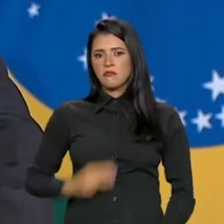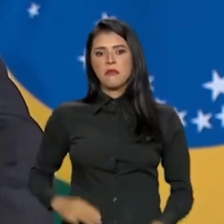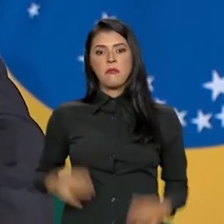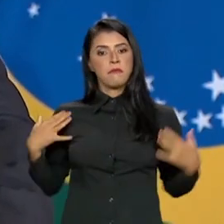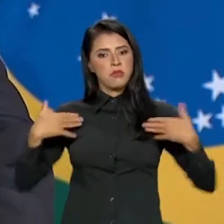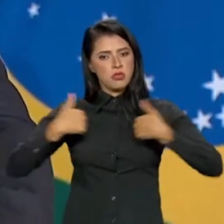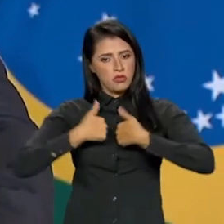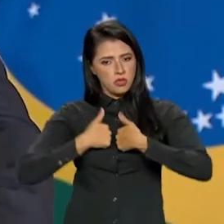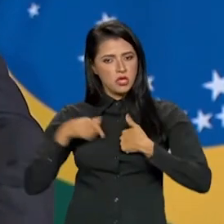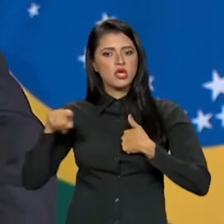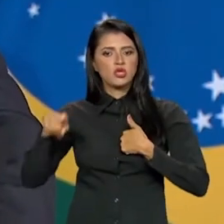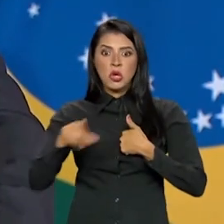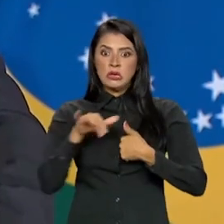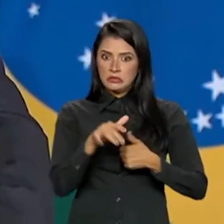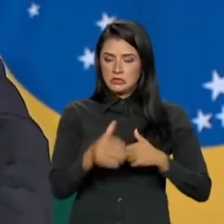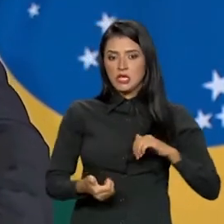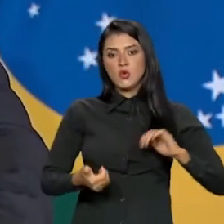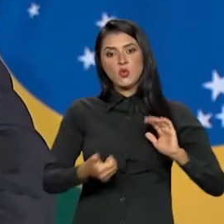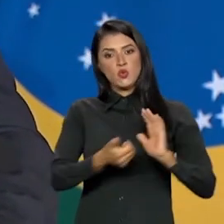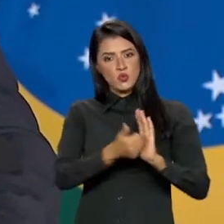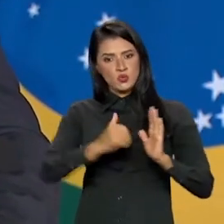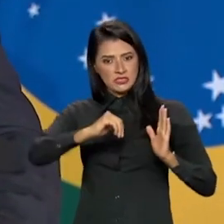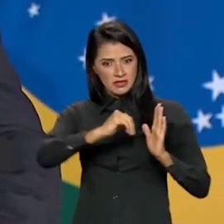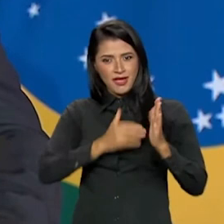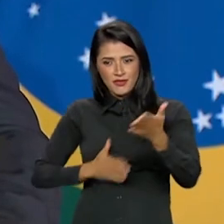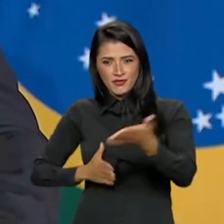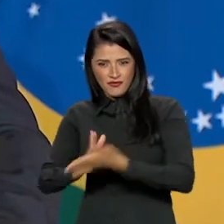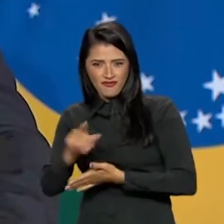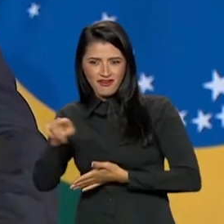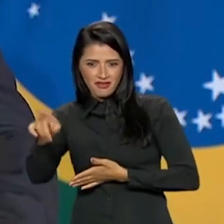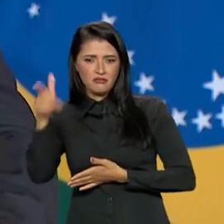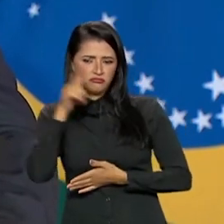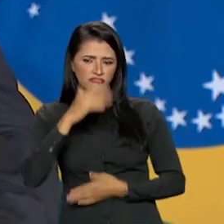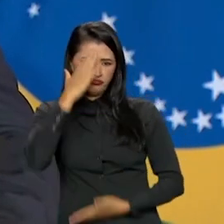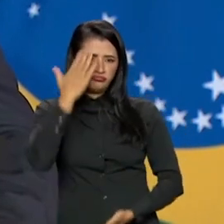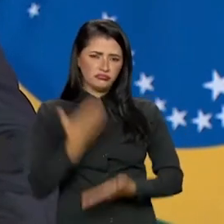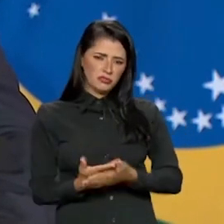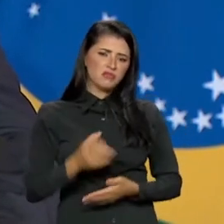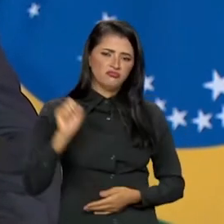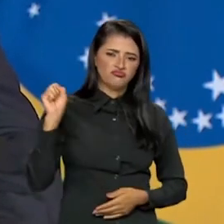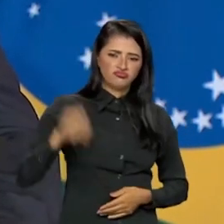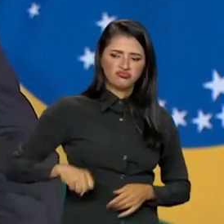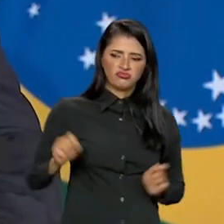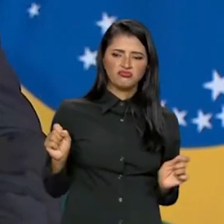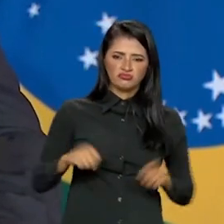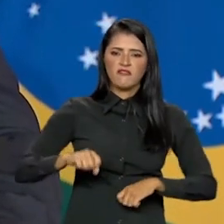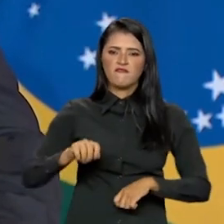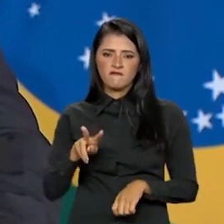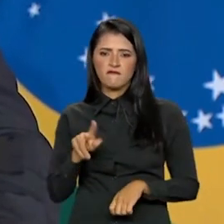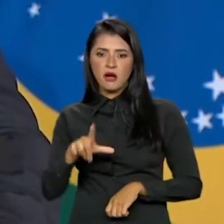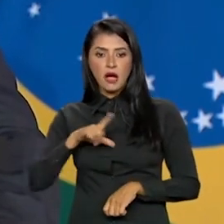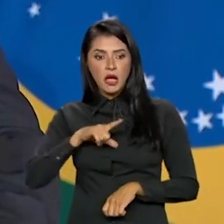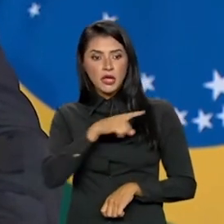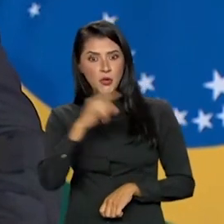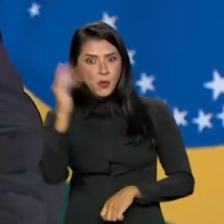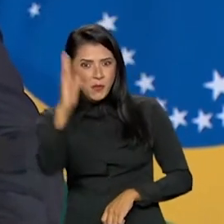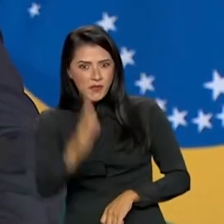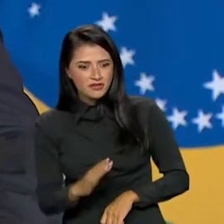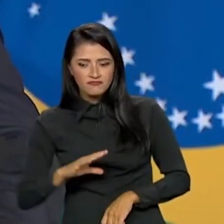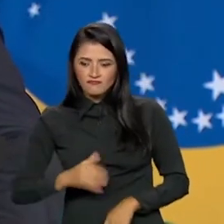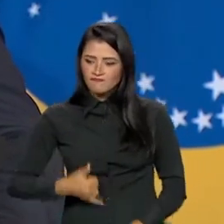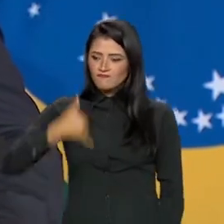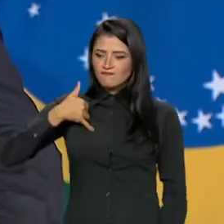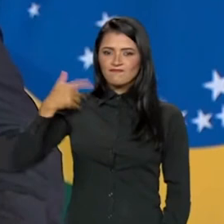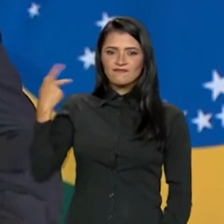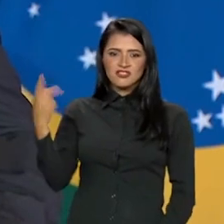pelo Senado, e eu acredito que será, e eu acho que o Brasil vai se orgulhar de ter